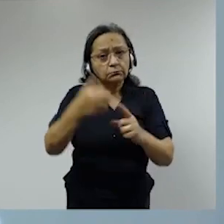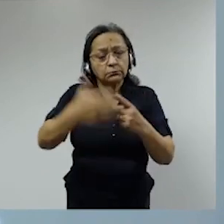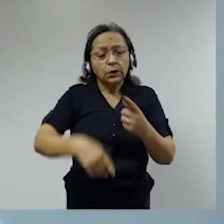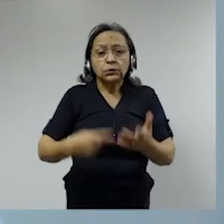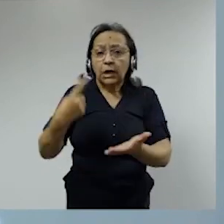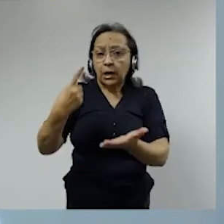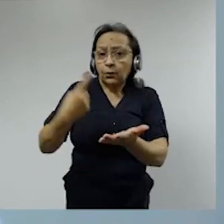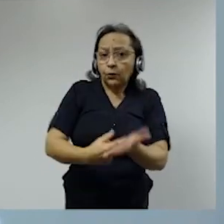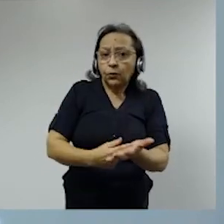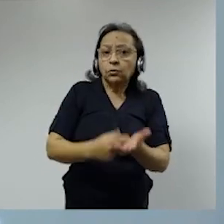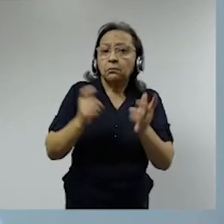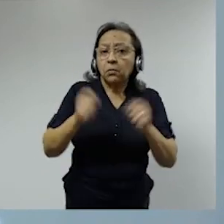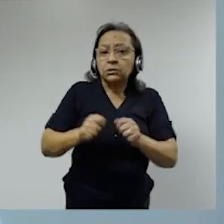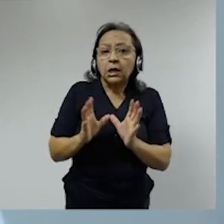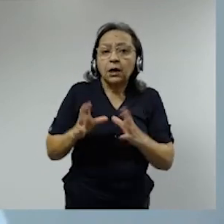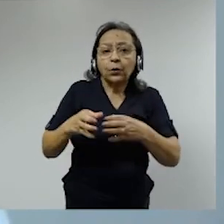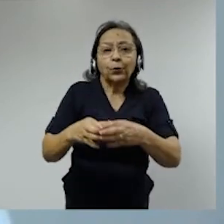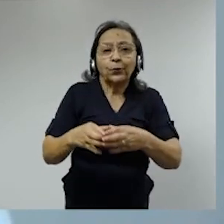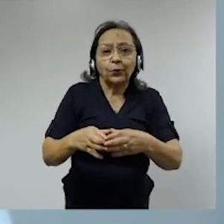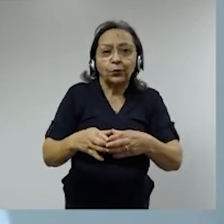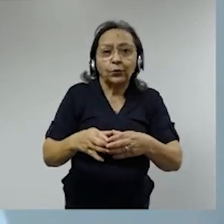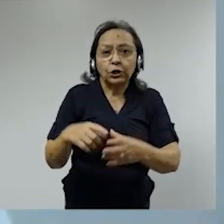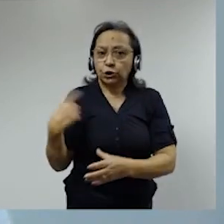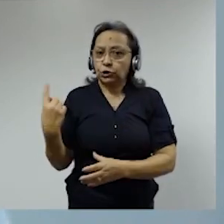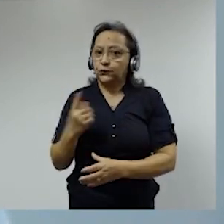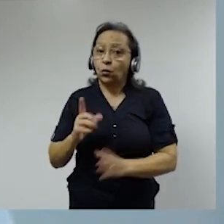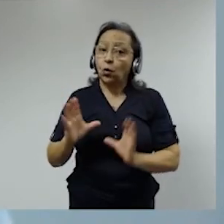esses acordos sejam coletivos.